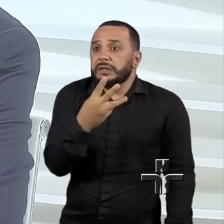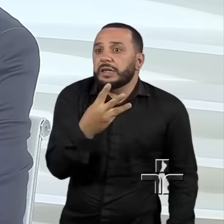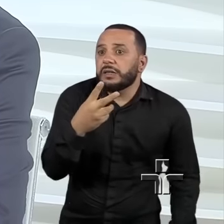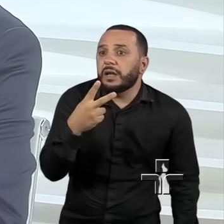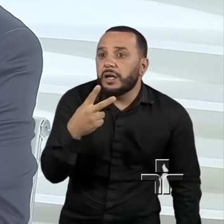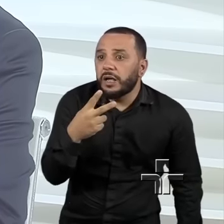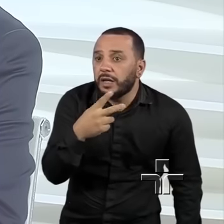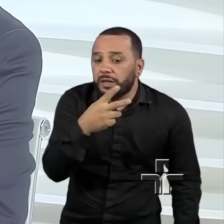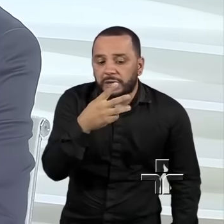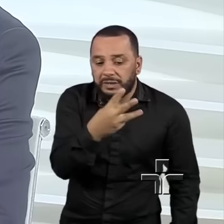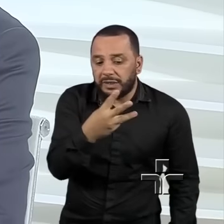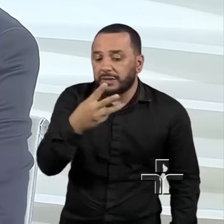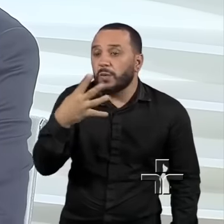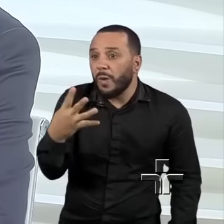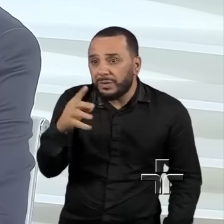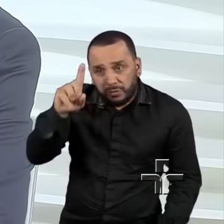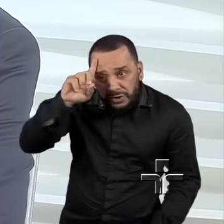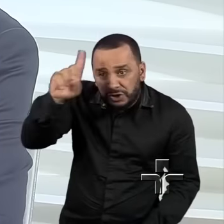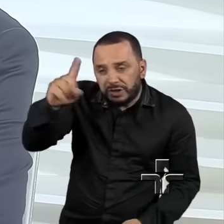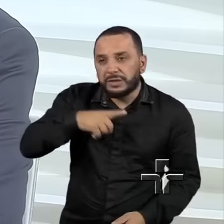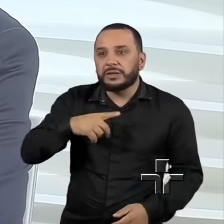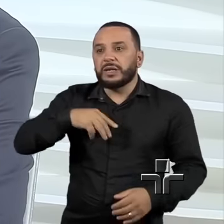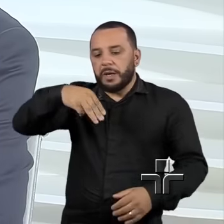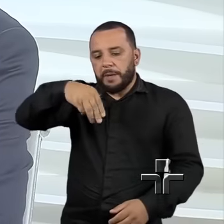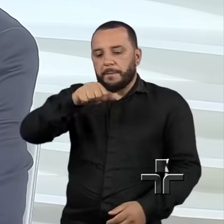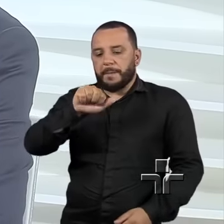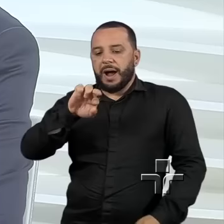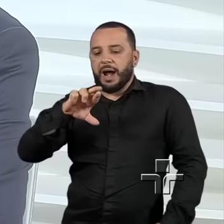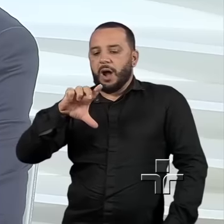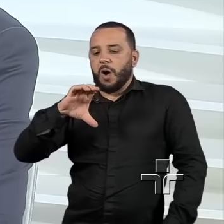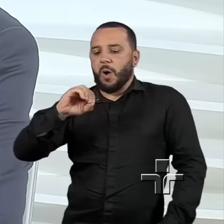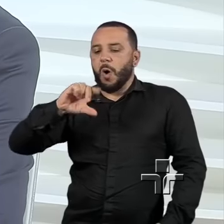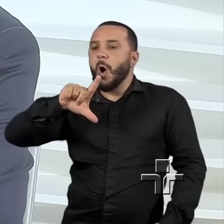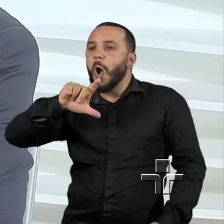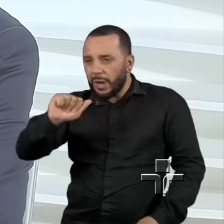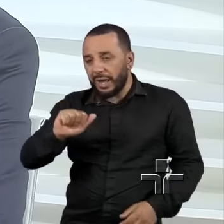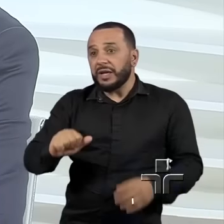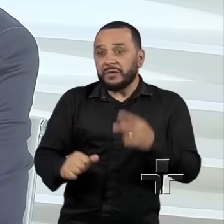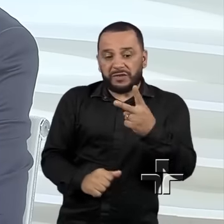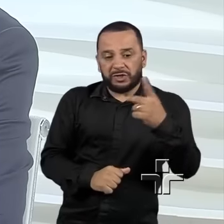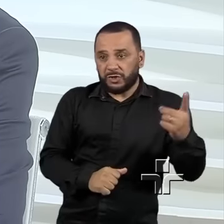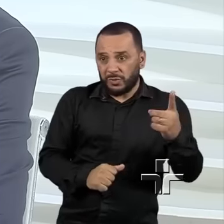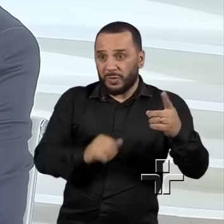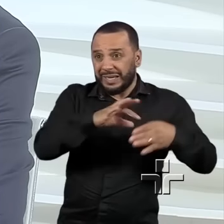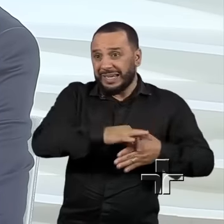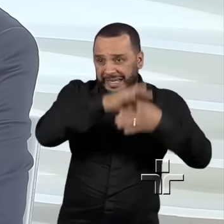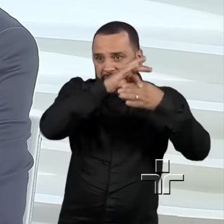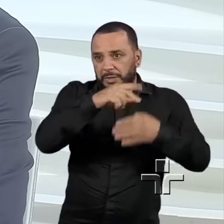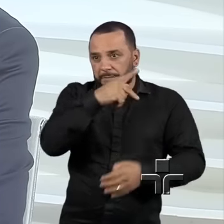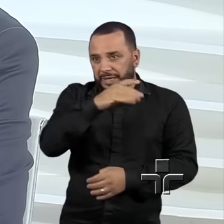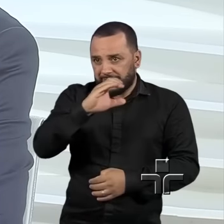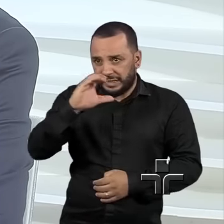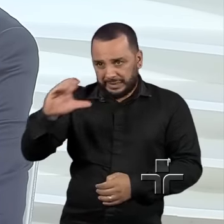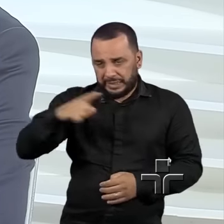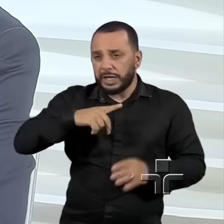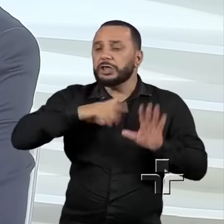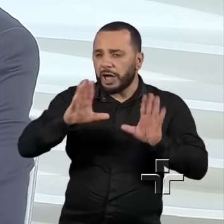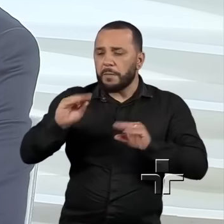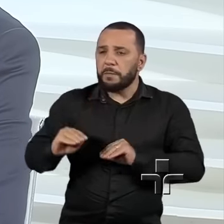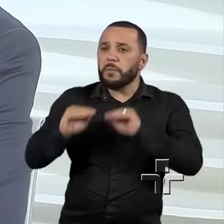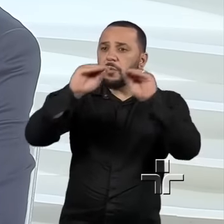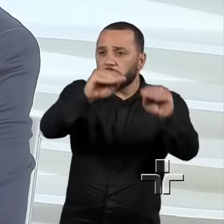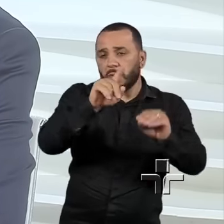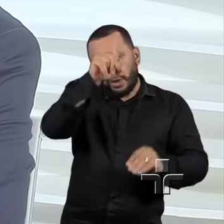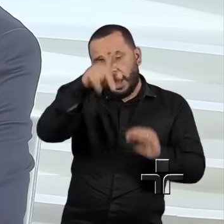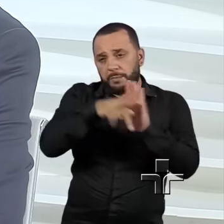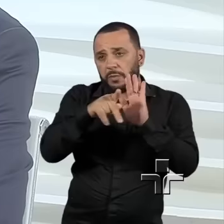dias Marcola e outros 21 líderes do PCC ah descobriram estavam sendo transferidos para presídios federais quando